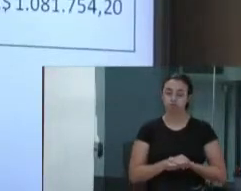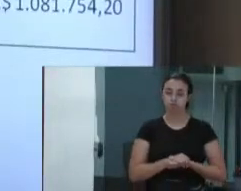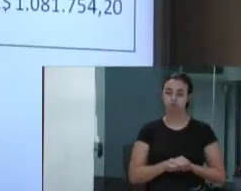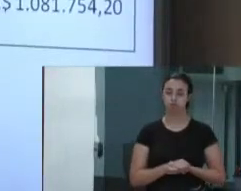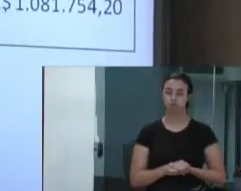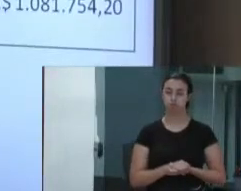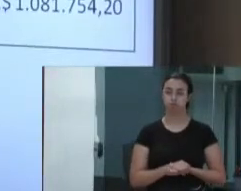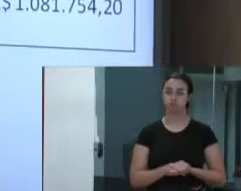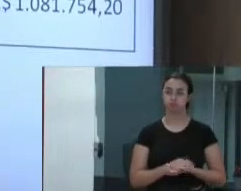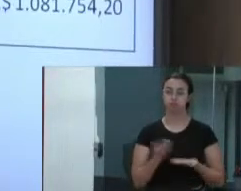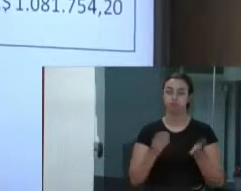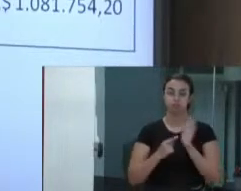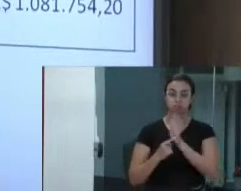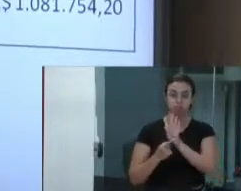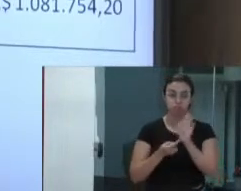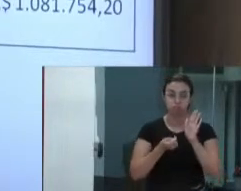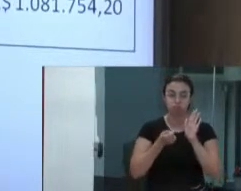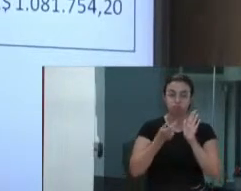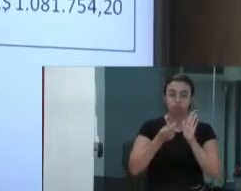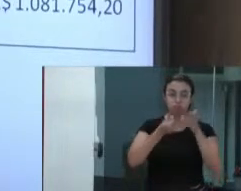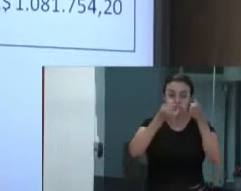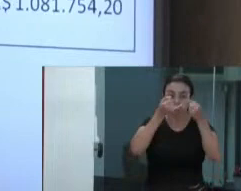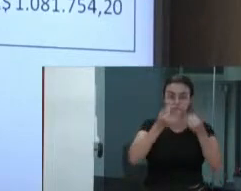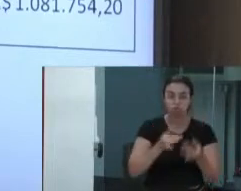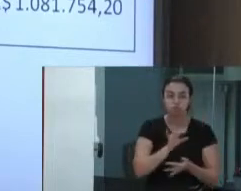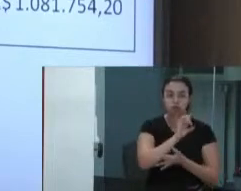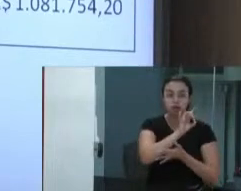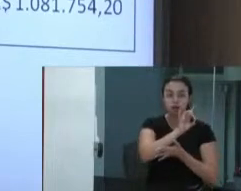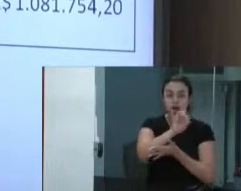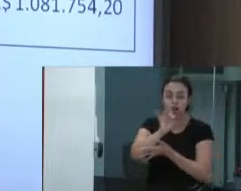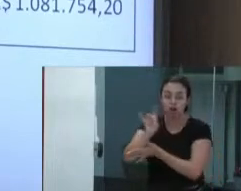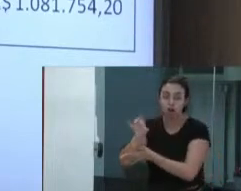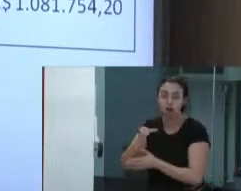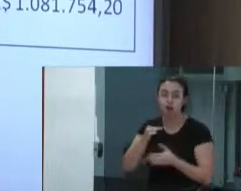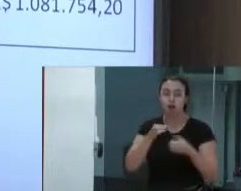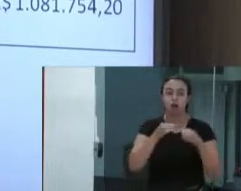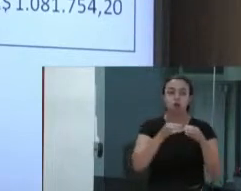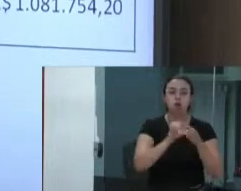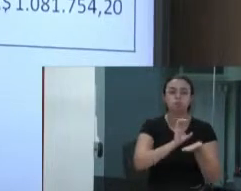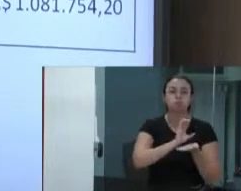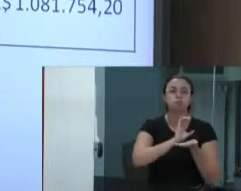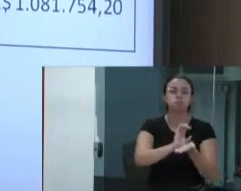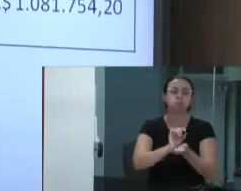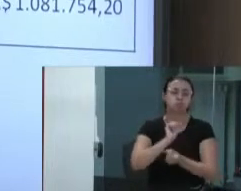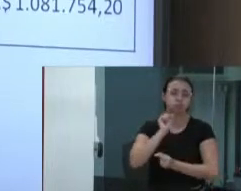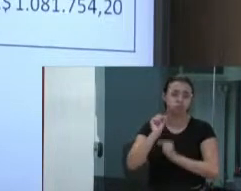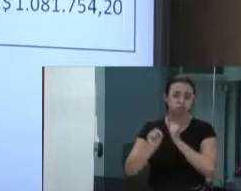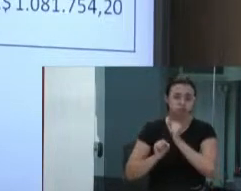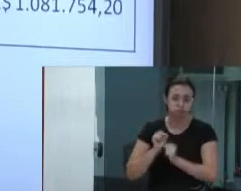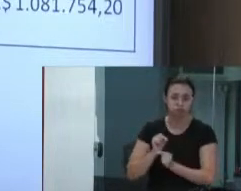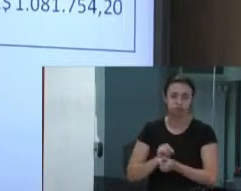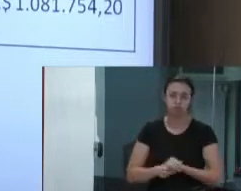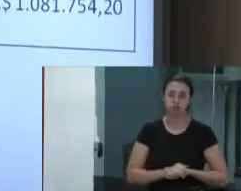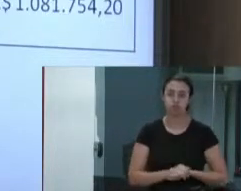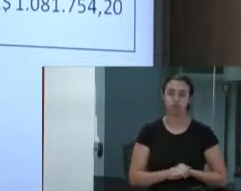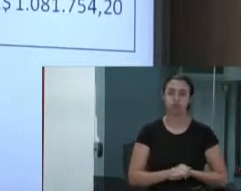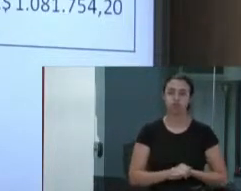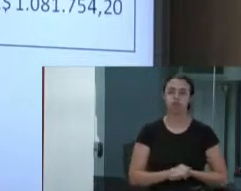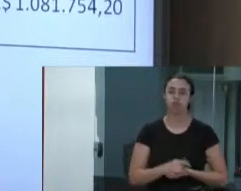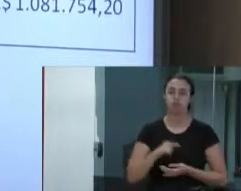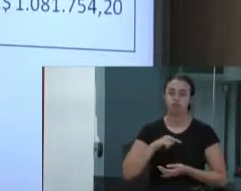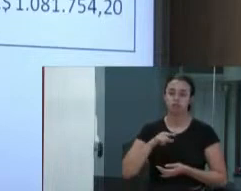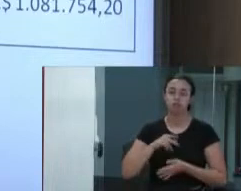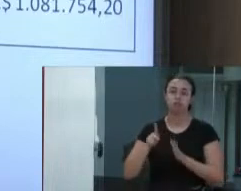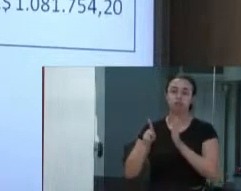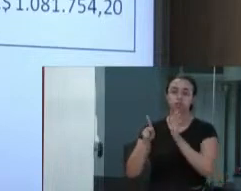Aí a gente traz um pouco dessa descrição, o que, que cada entidade recebeu nos termos de colaboração. Né, Imaculada Conceição, que é a